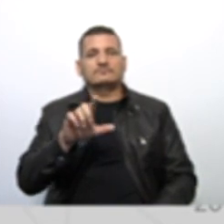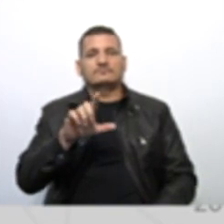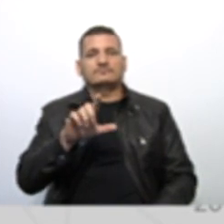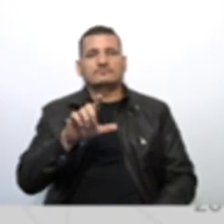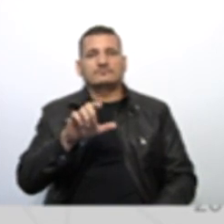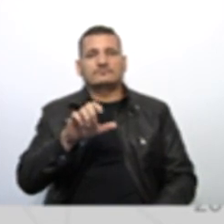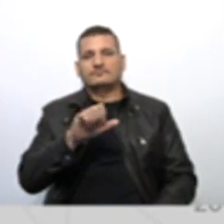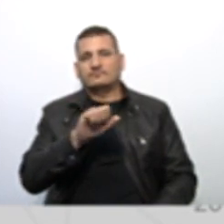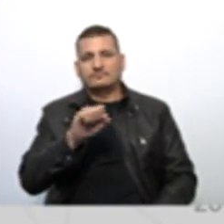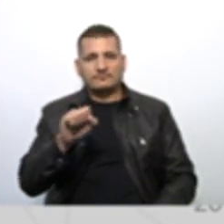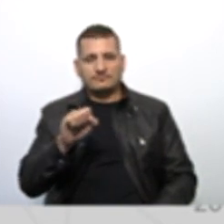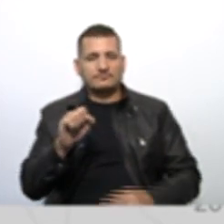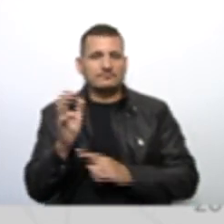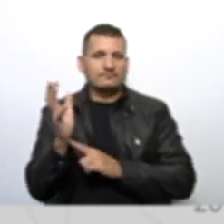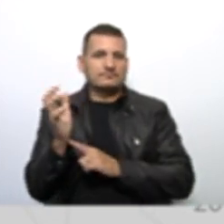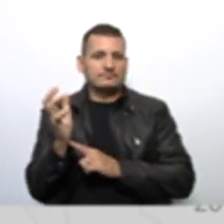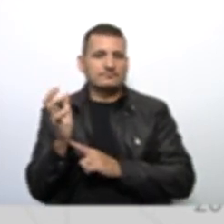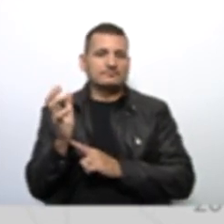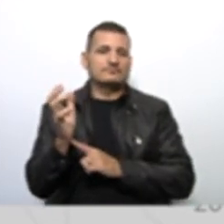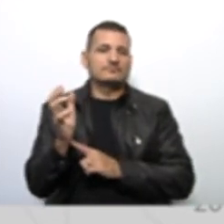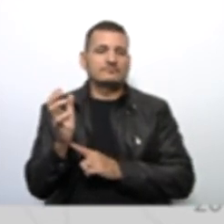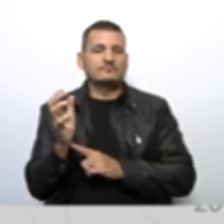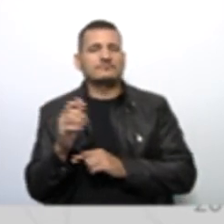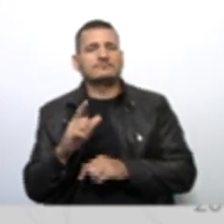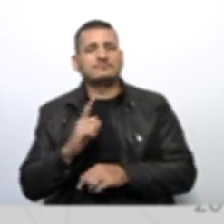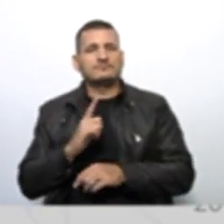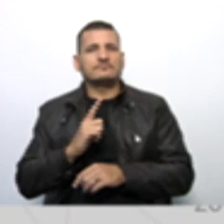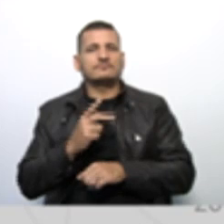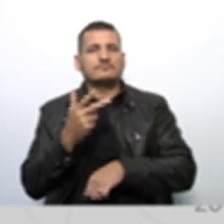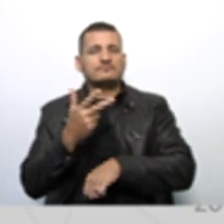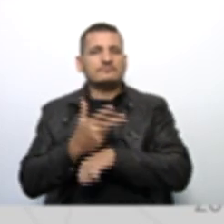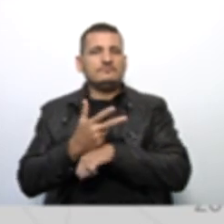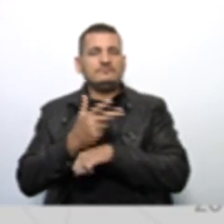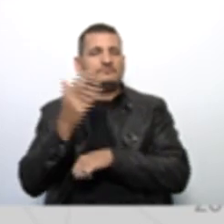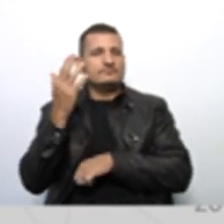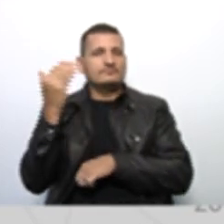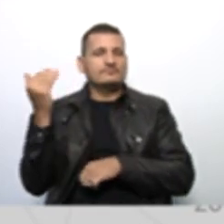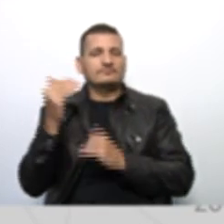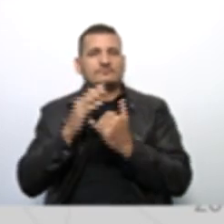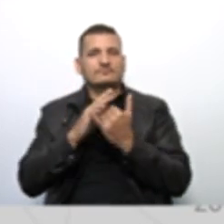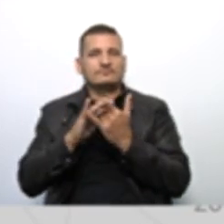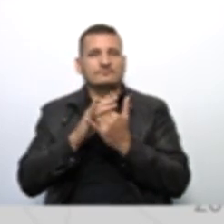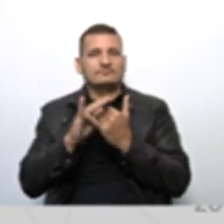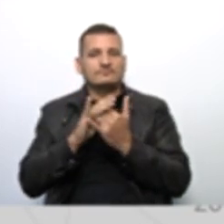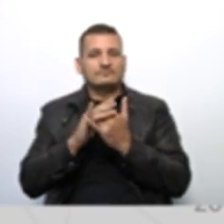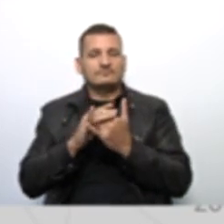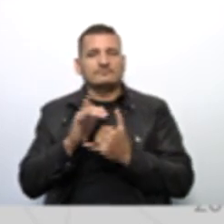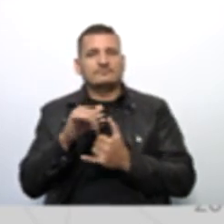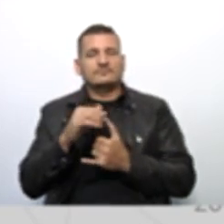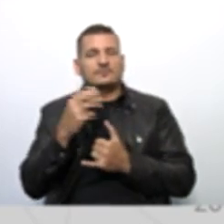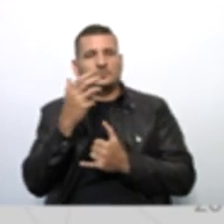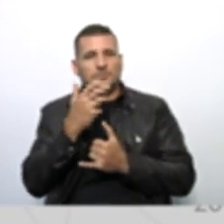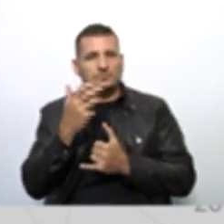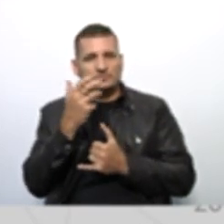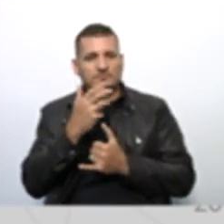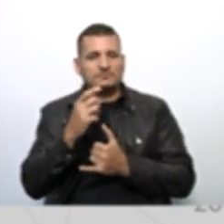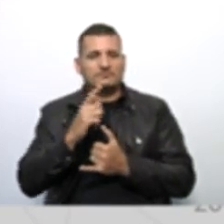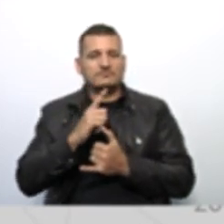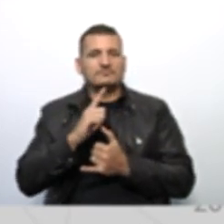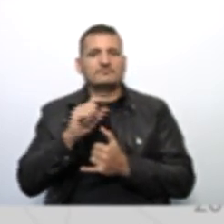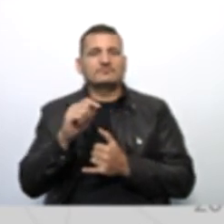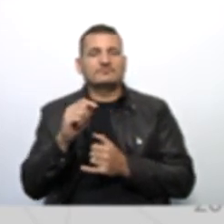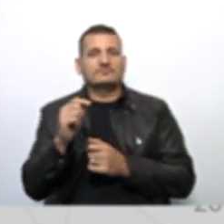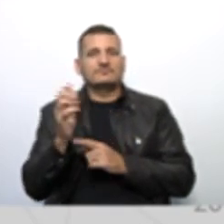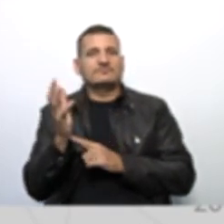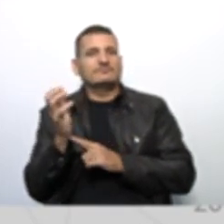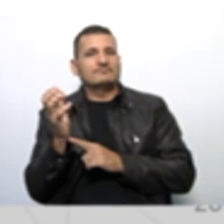sem fio de lá. Então, o que Tem é? até um vídeo muito famoso, né, professor, no YouTube aí, que é uma música, né, uma paródia com a senha do Wi-Fi, né?